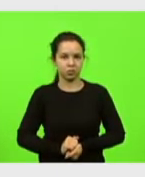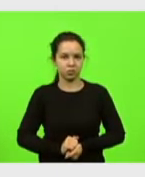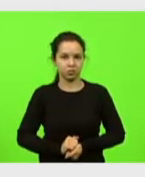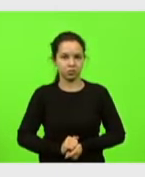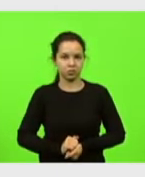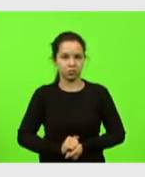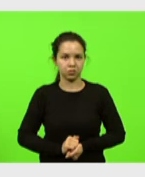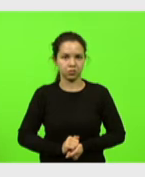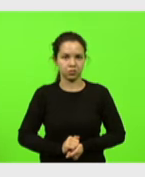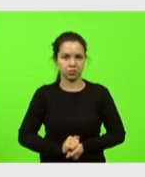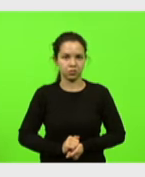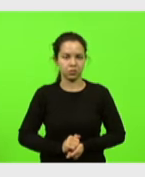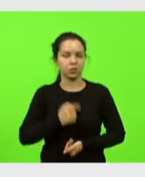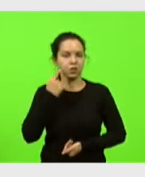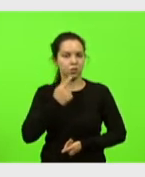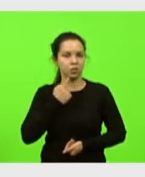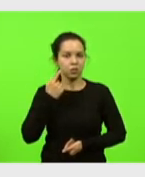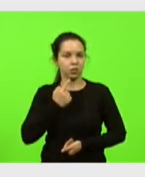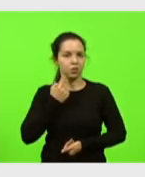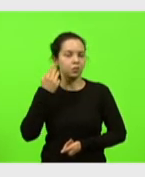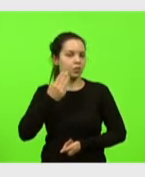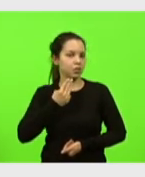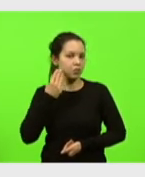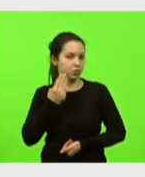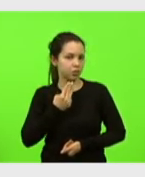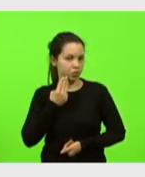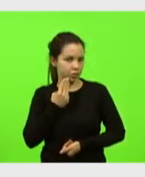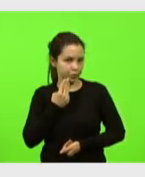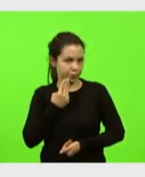Como vota o deputado Márcio Machado?